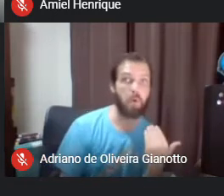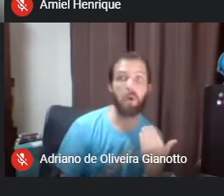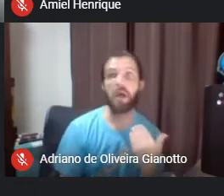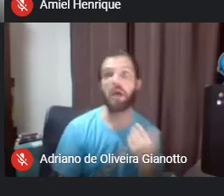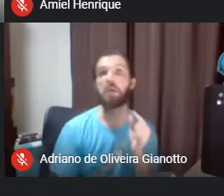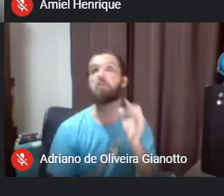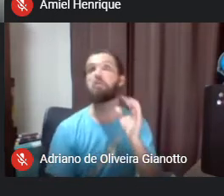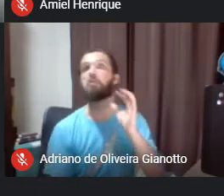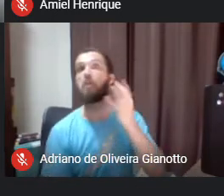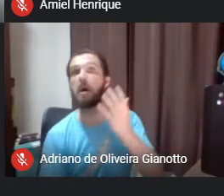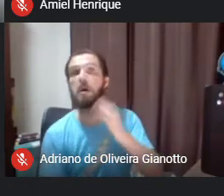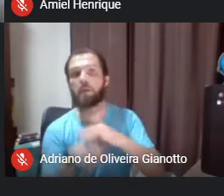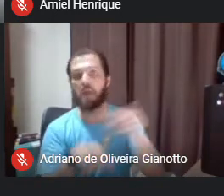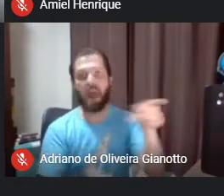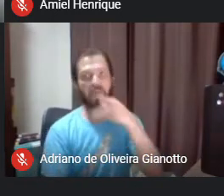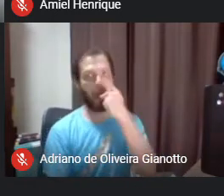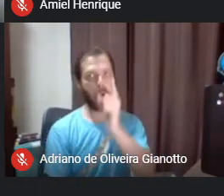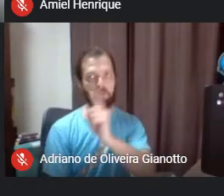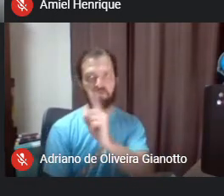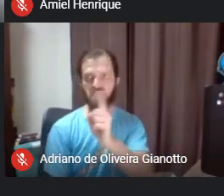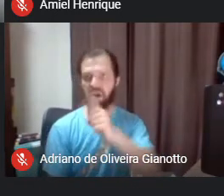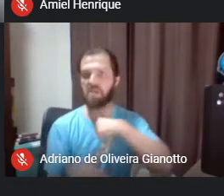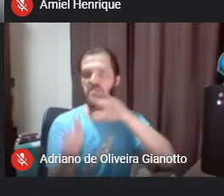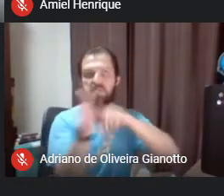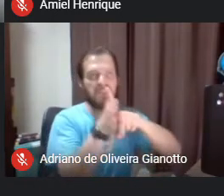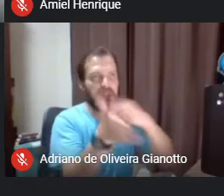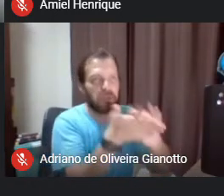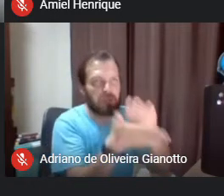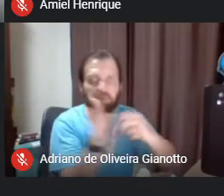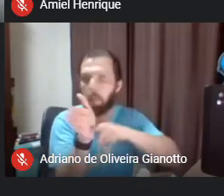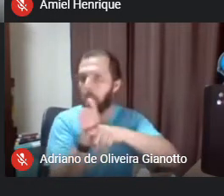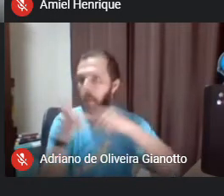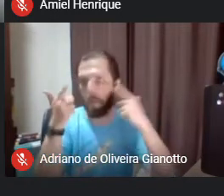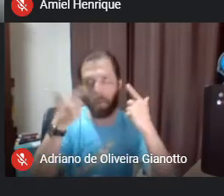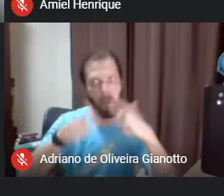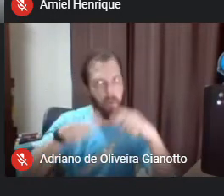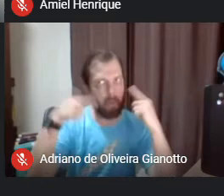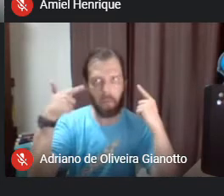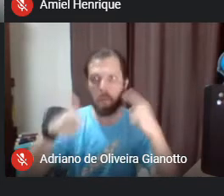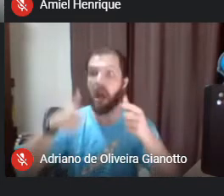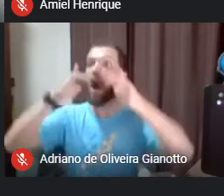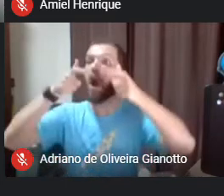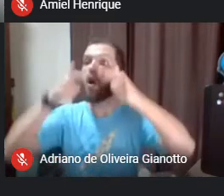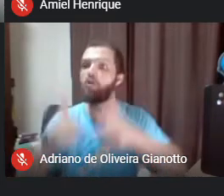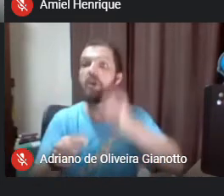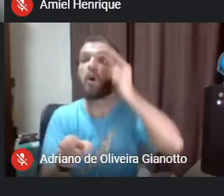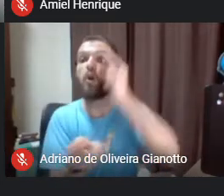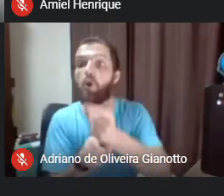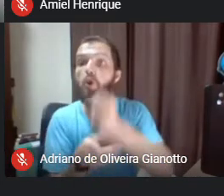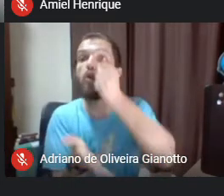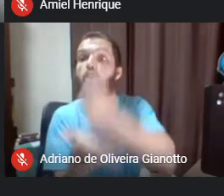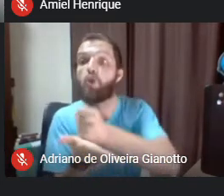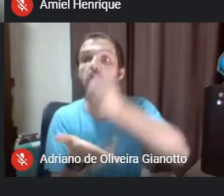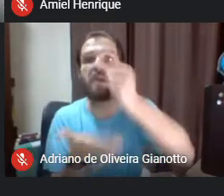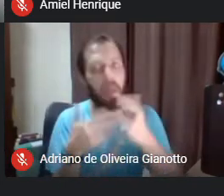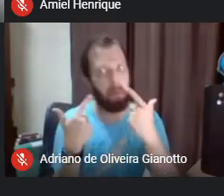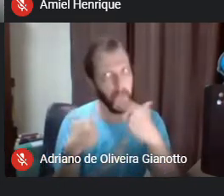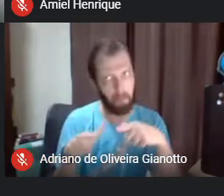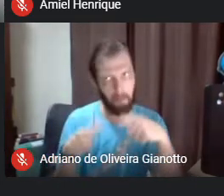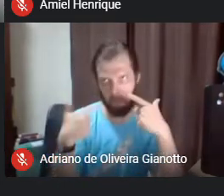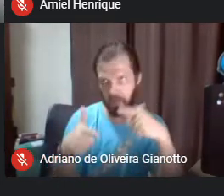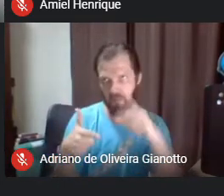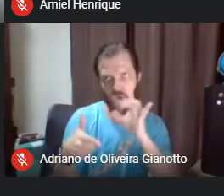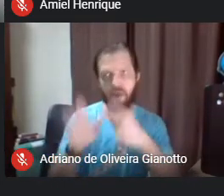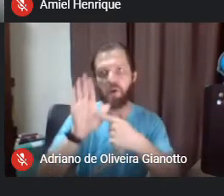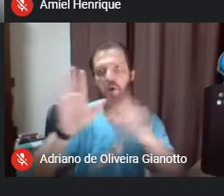onde realizava os ensinos, nós não temos relatos se houve mortes de crianças